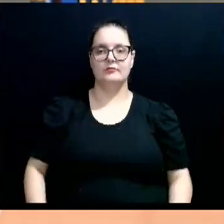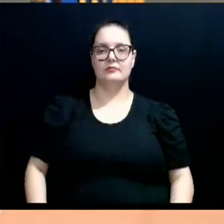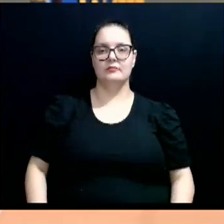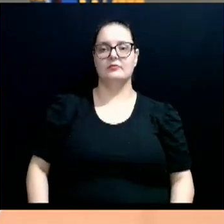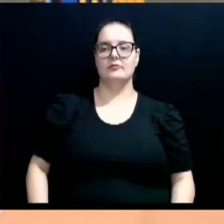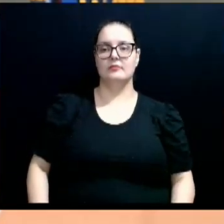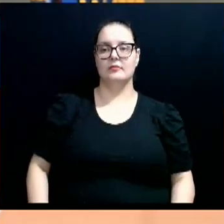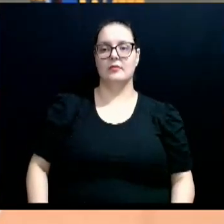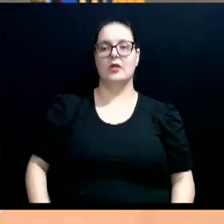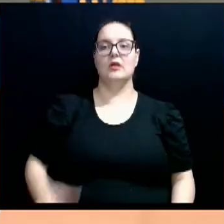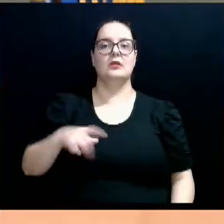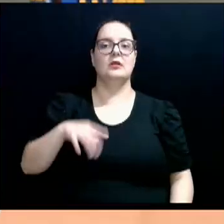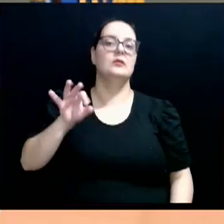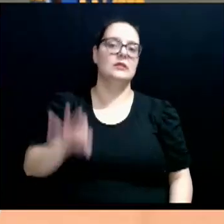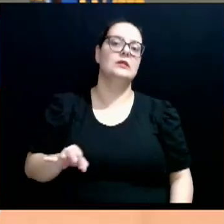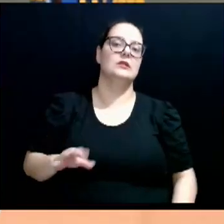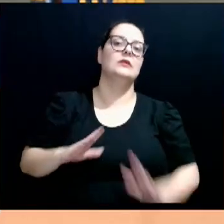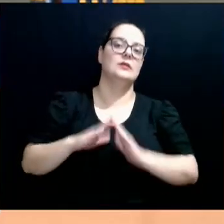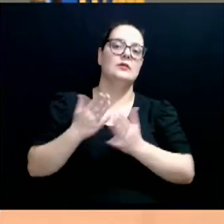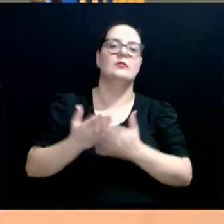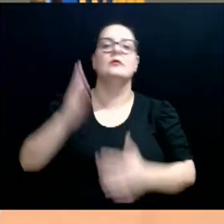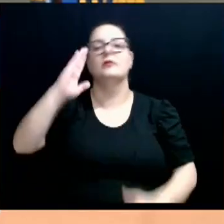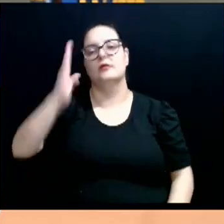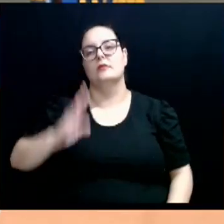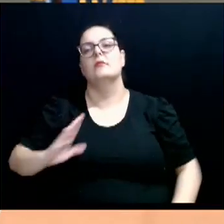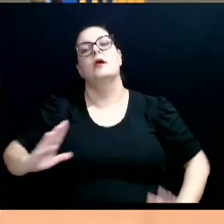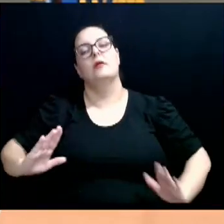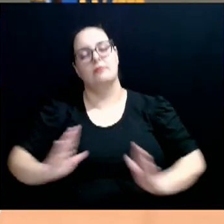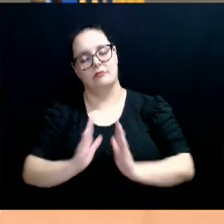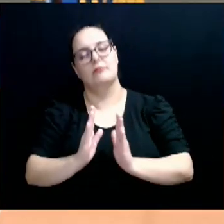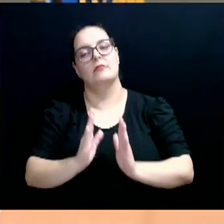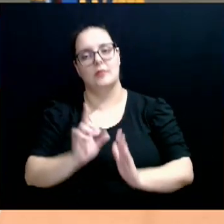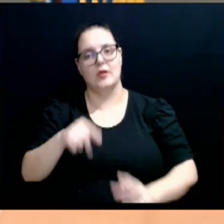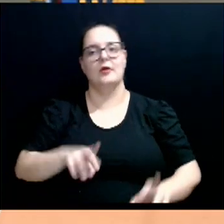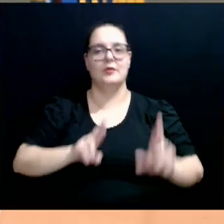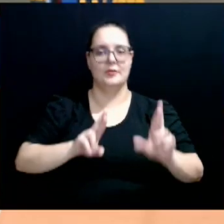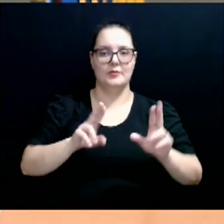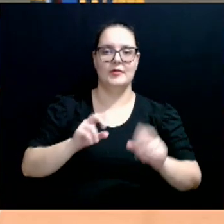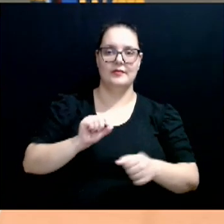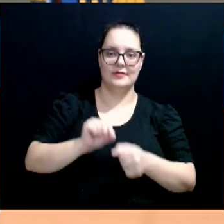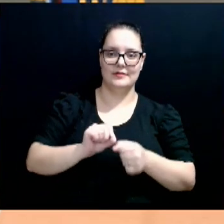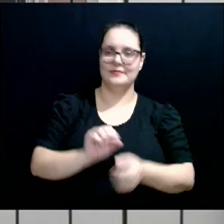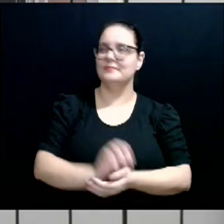escola brasileira pode bater de frente com elas e é isso que a gente espera fazer.